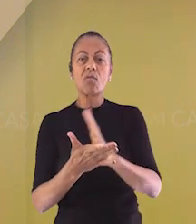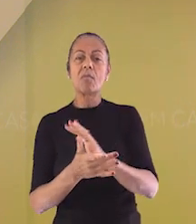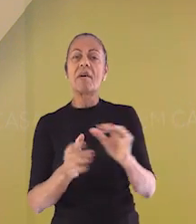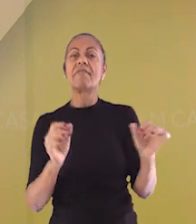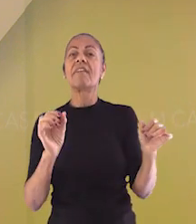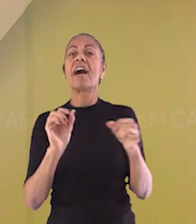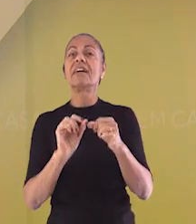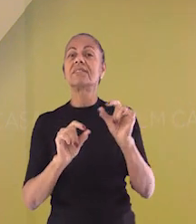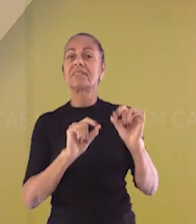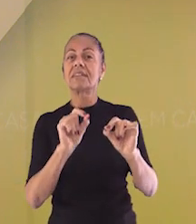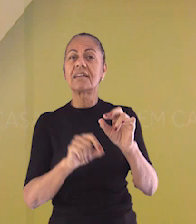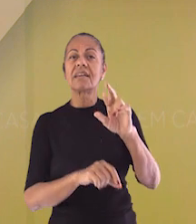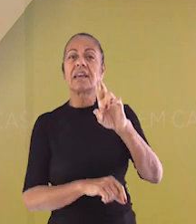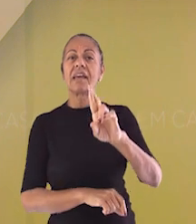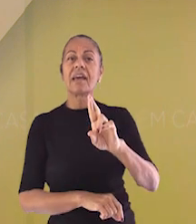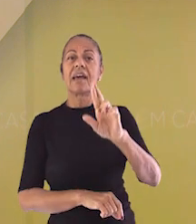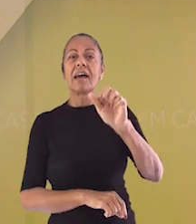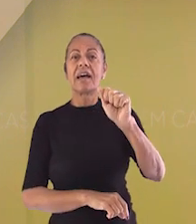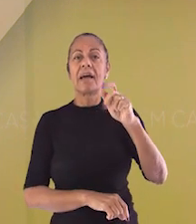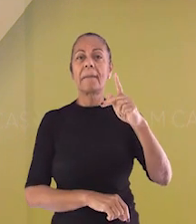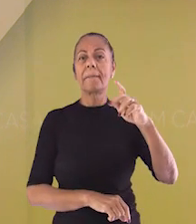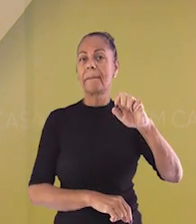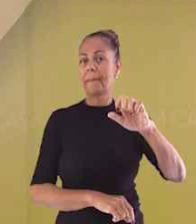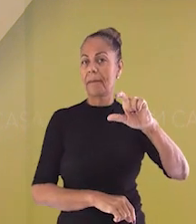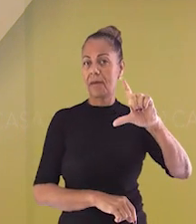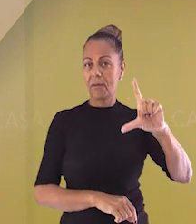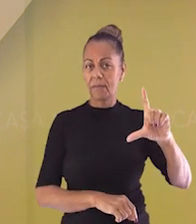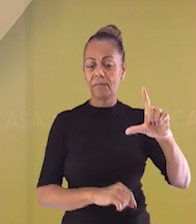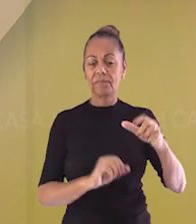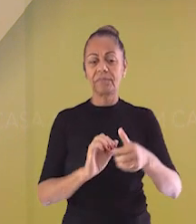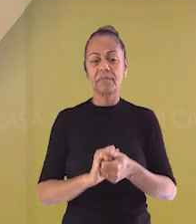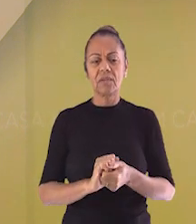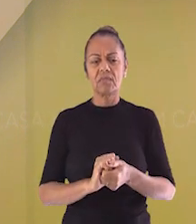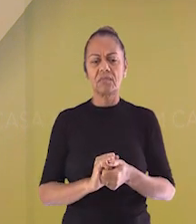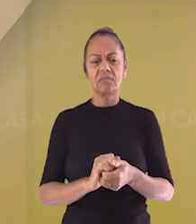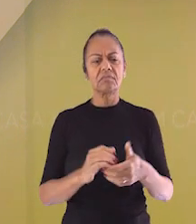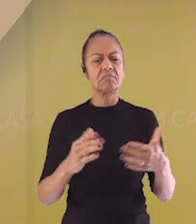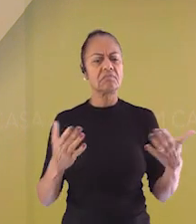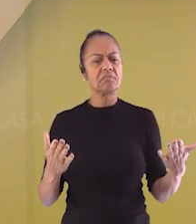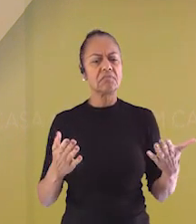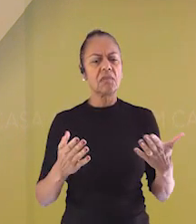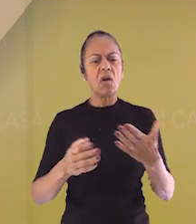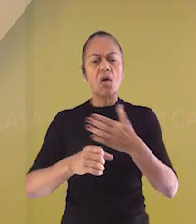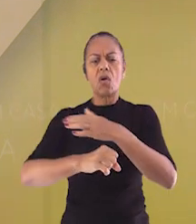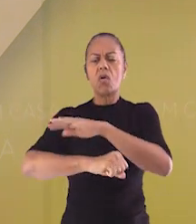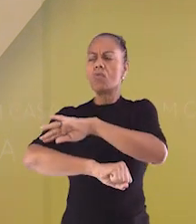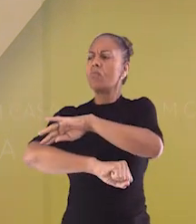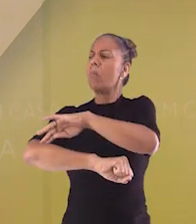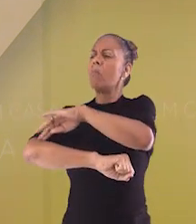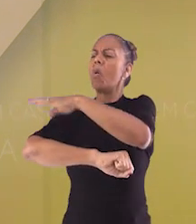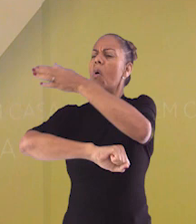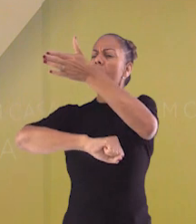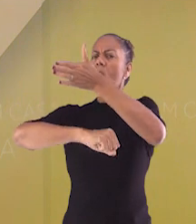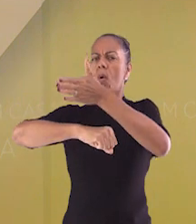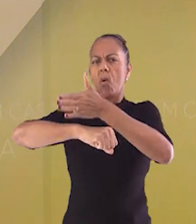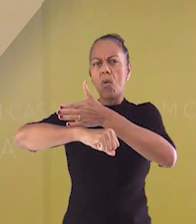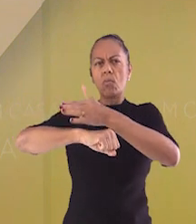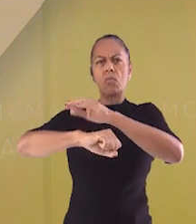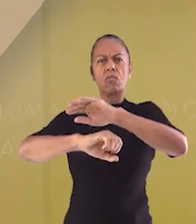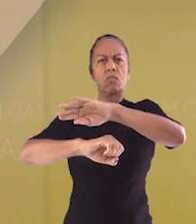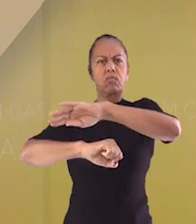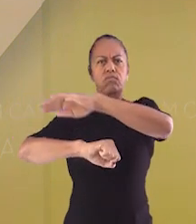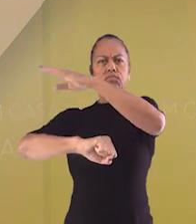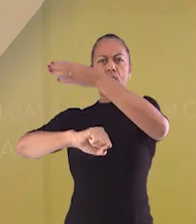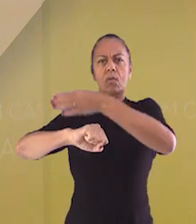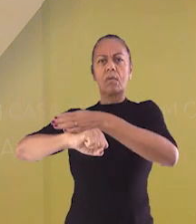orientar. E qual a diferença entre morro e montanha? As montanhas têm